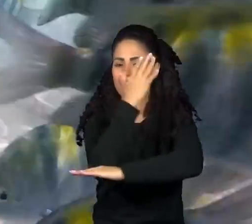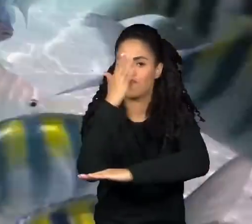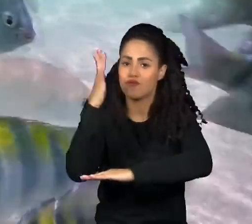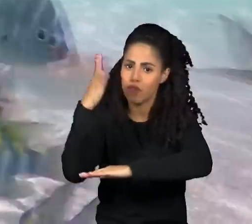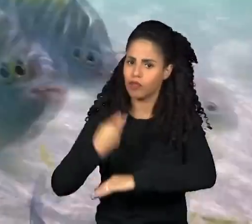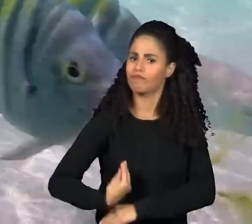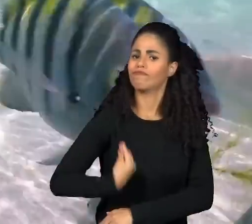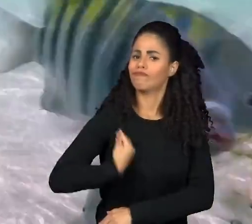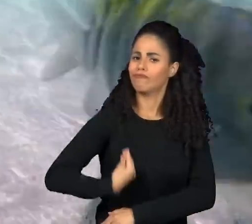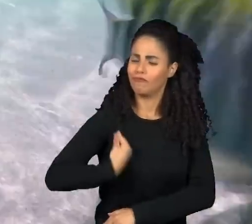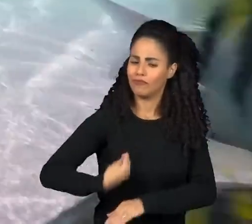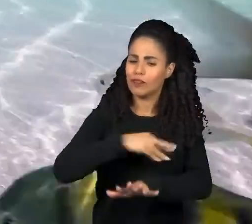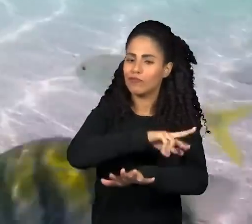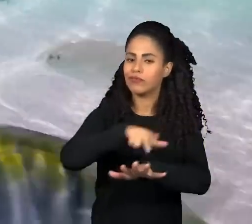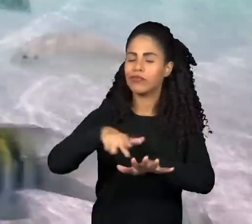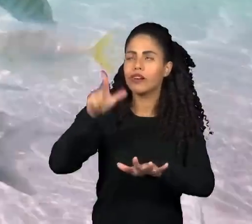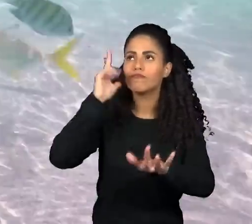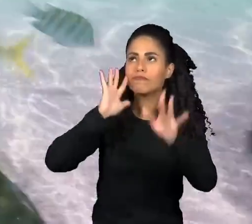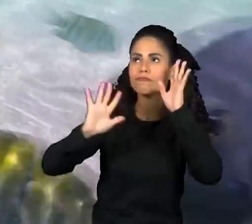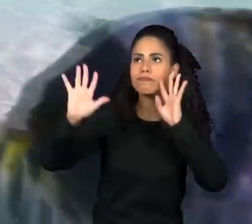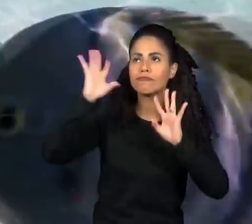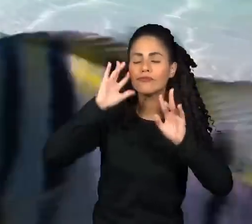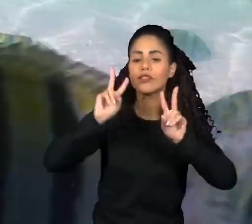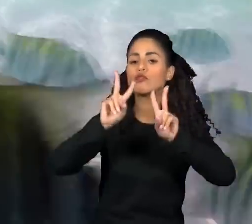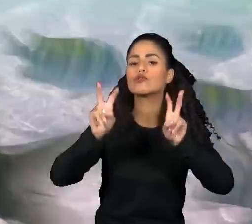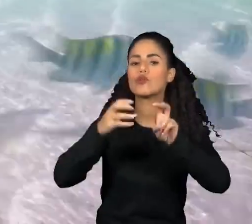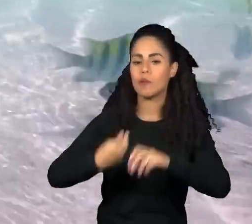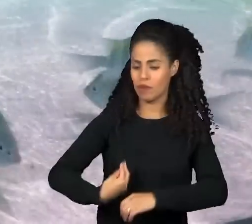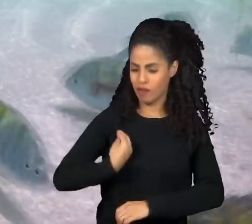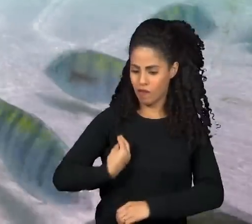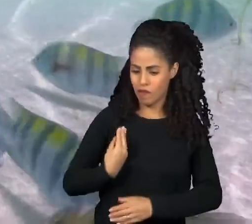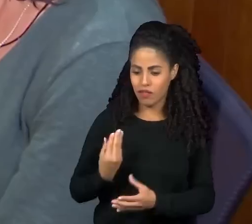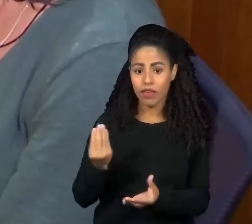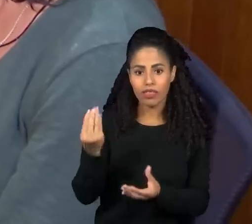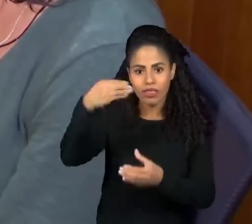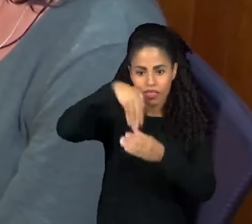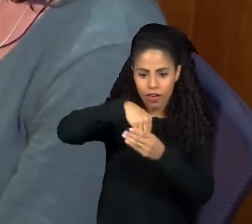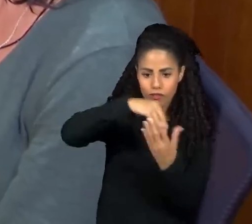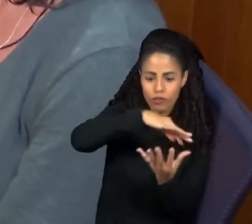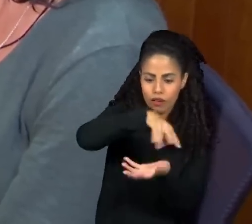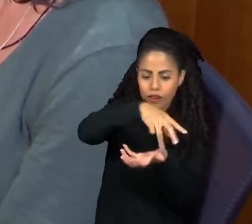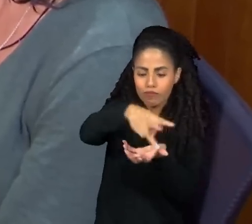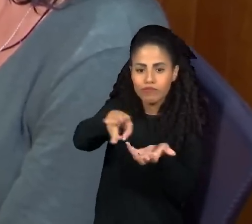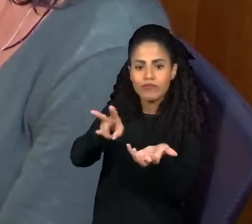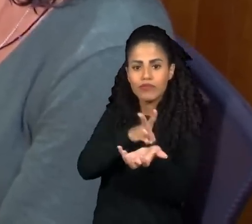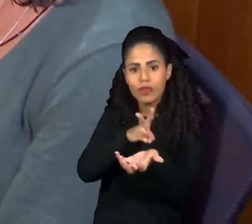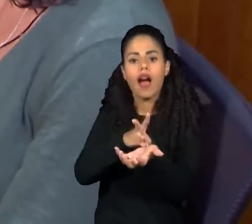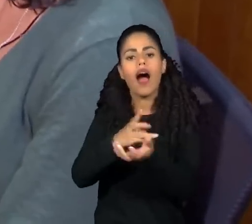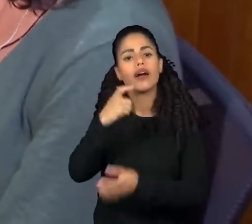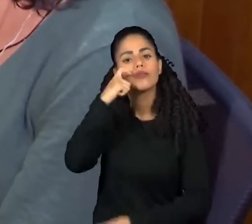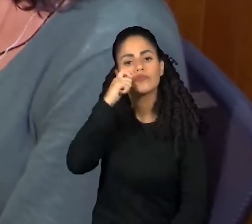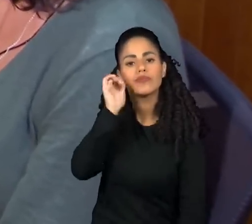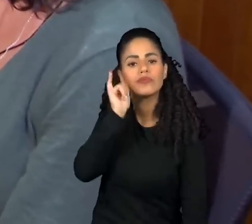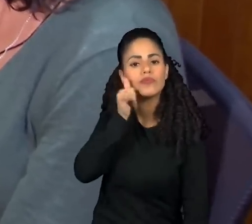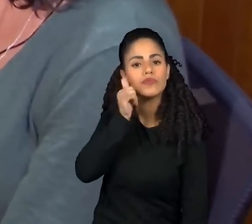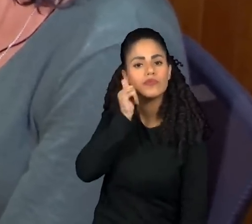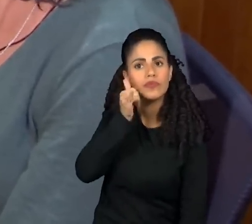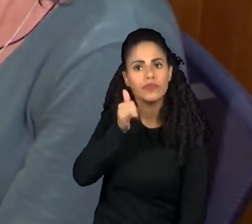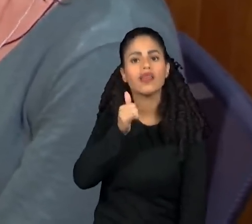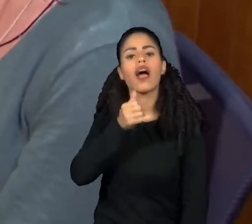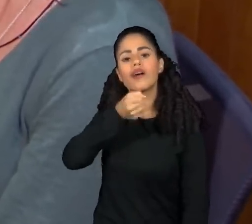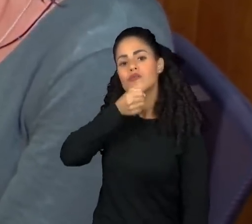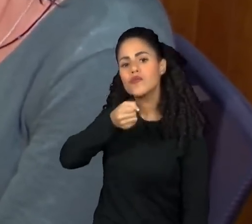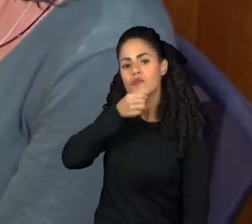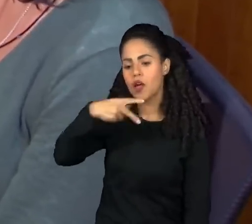a uma reflexão amorosa sobre a vida no planeta Terra, a partir de depoimentos realizados pela